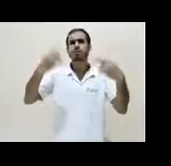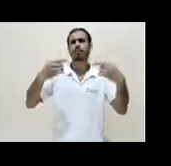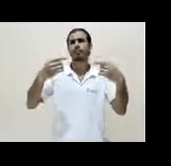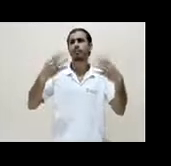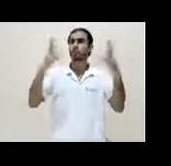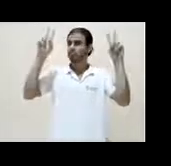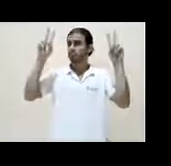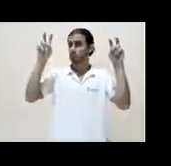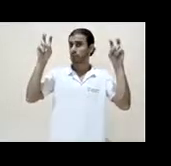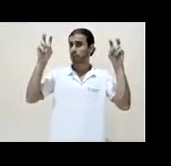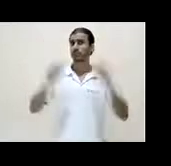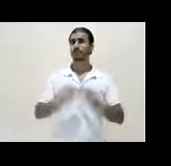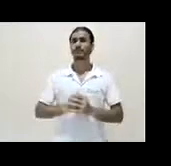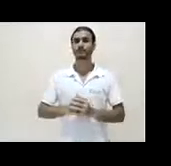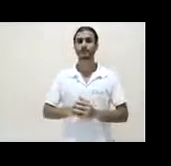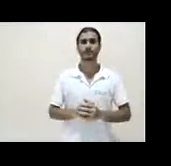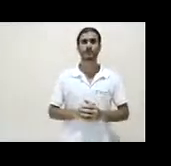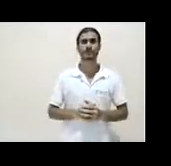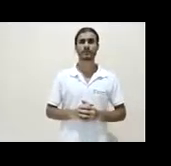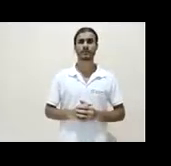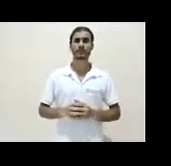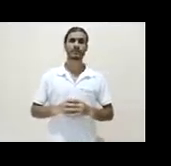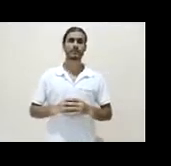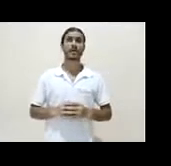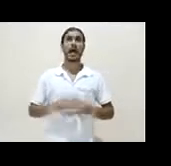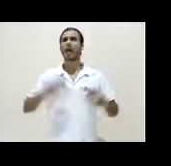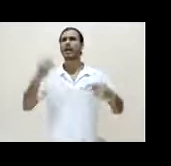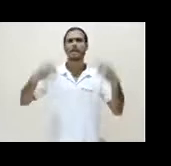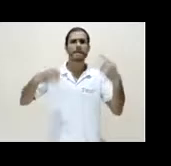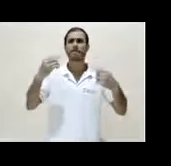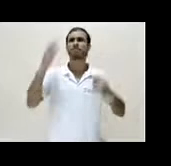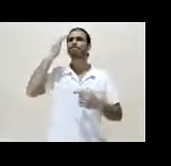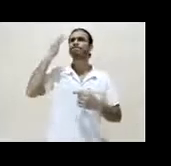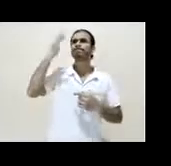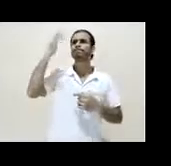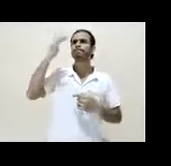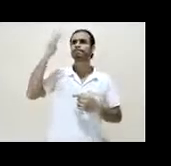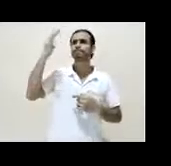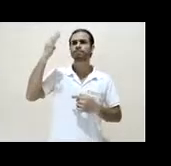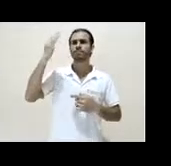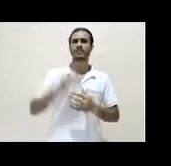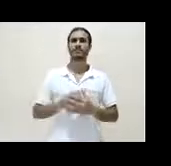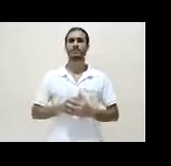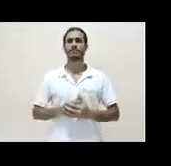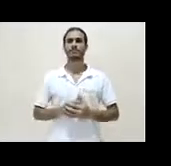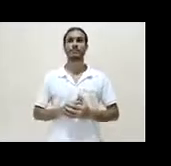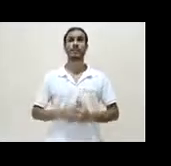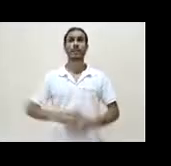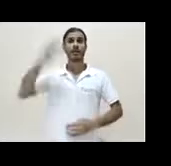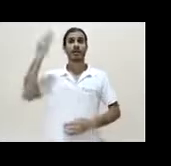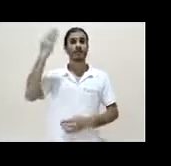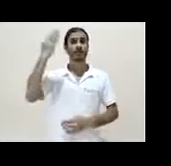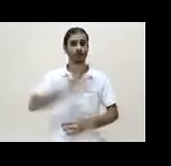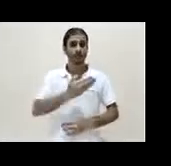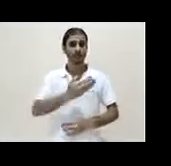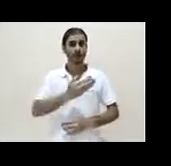a gente debater essa questão do diagnóstico, né, dentro de